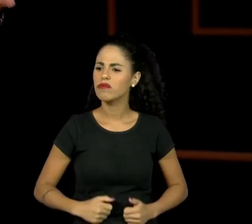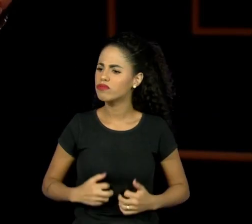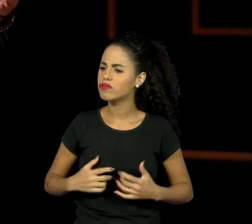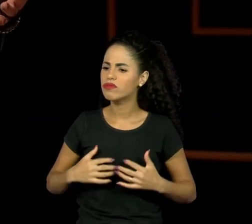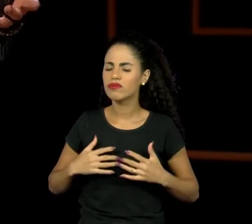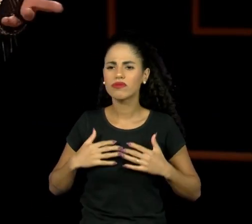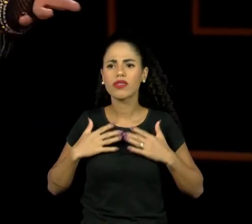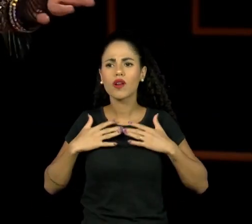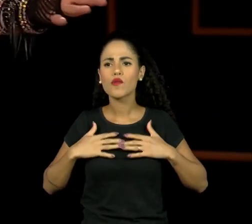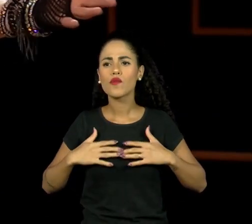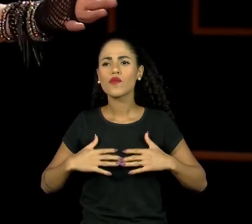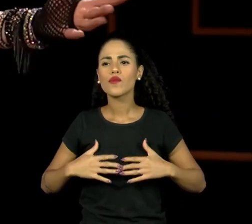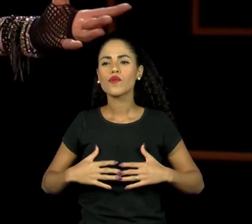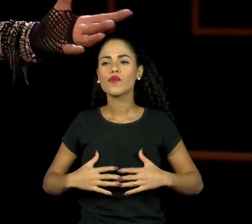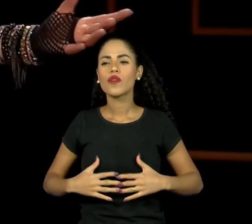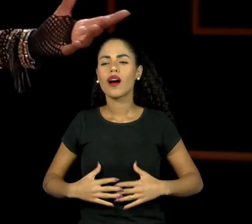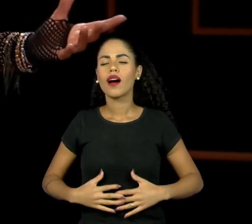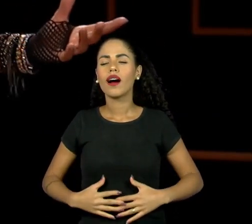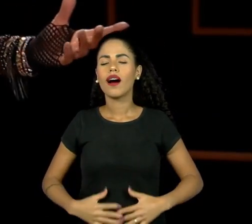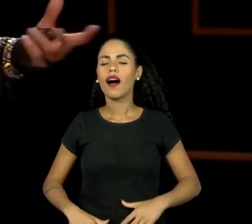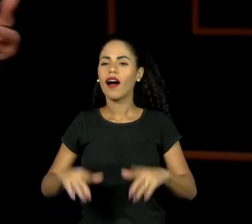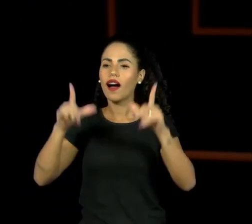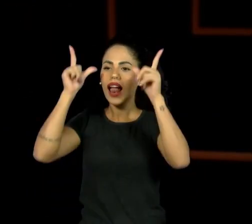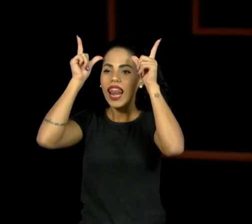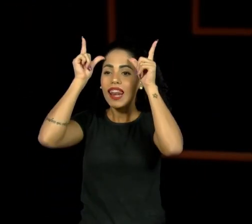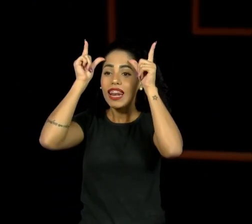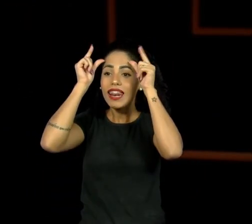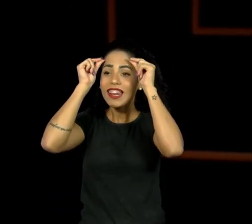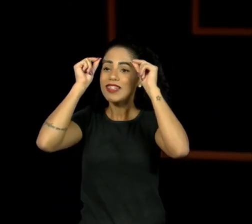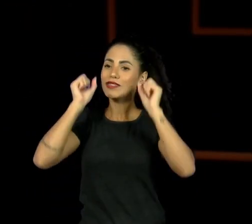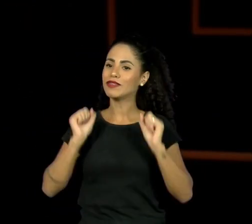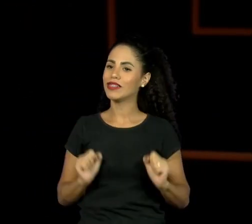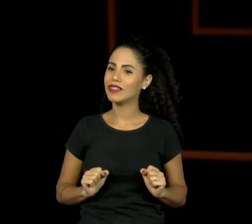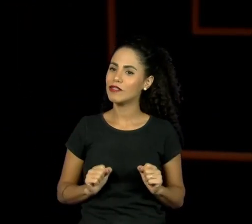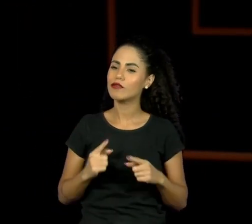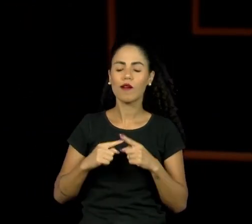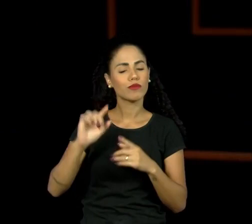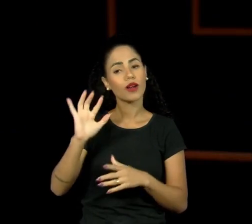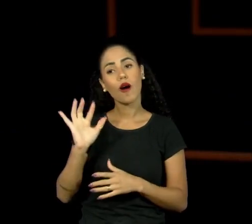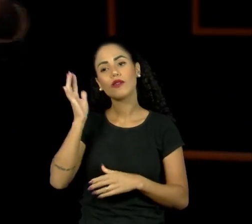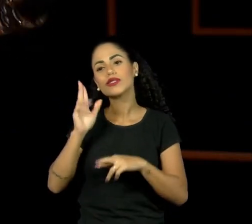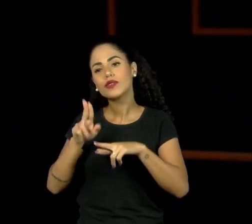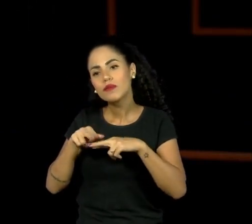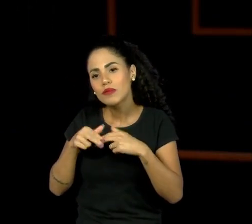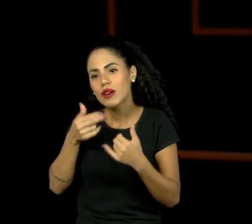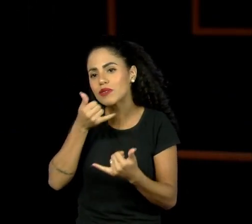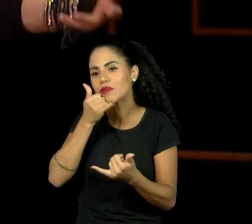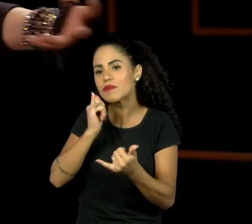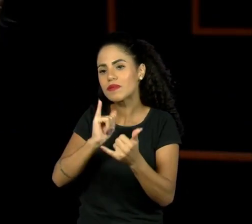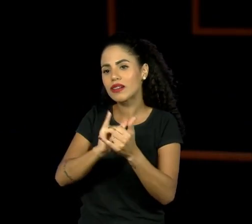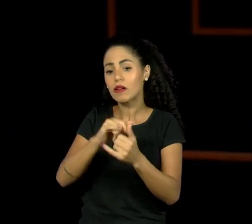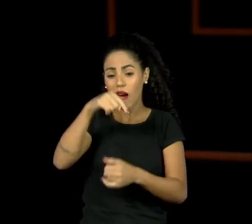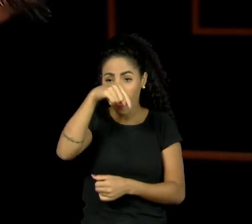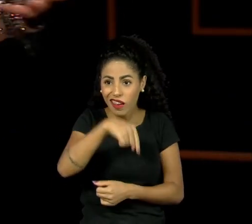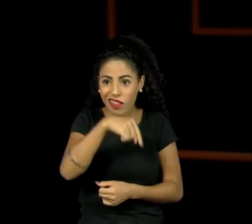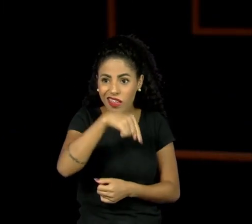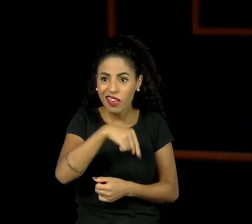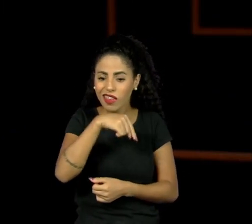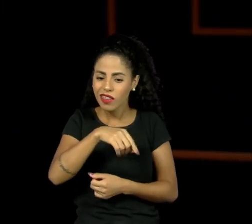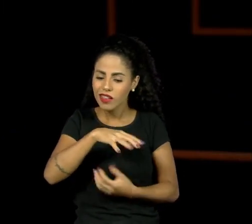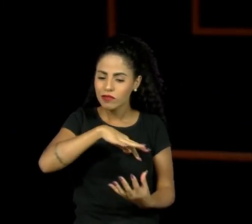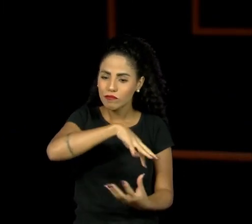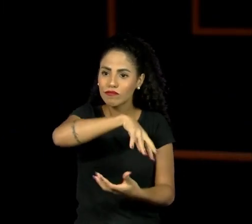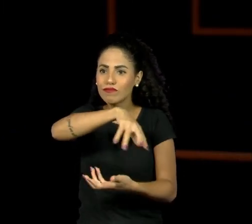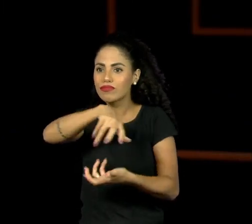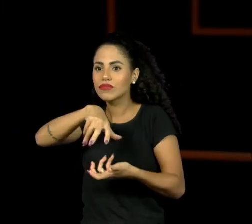mim. Eu falei, que efeito louco é esse? E o efeito aconteceu. Então, tem coisas aqui na Terra que às vezes a